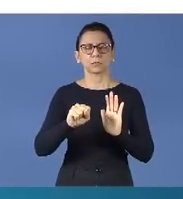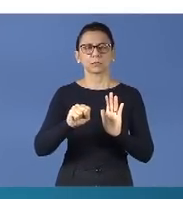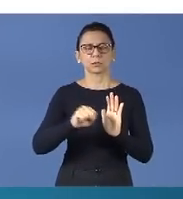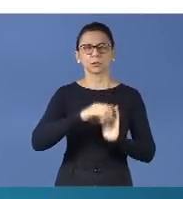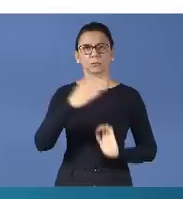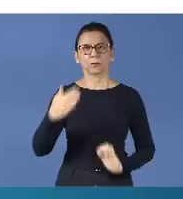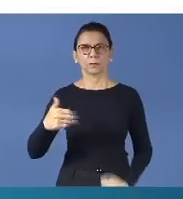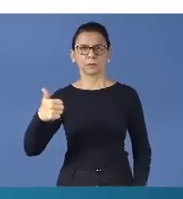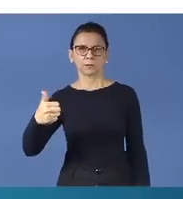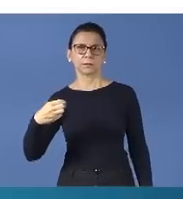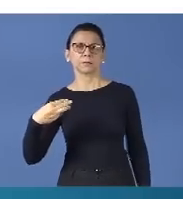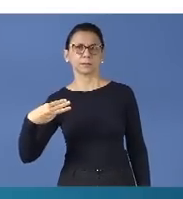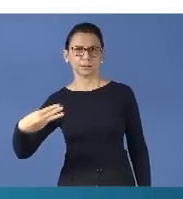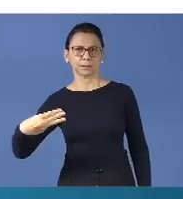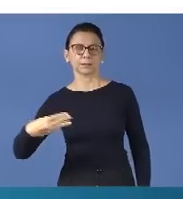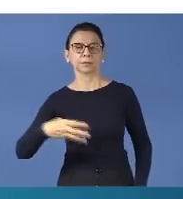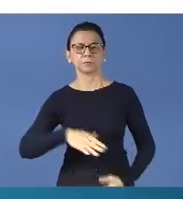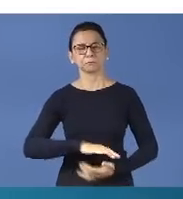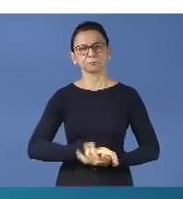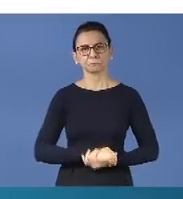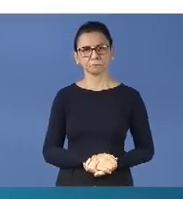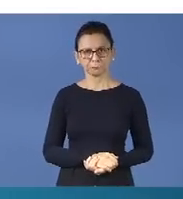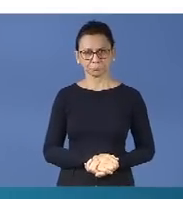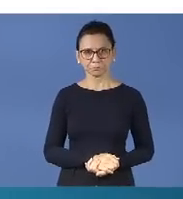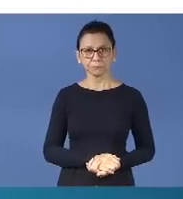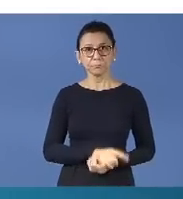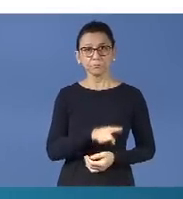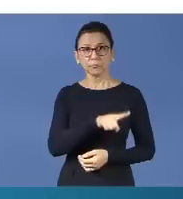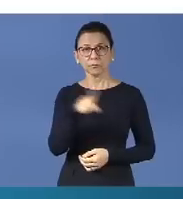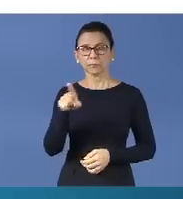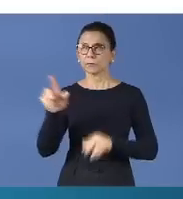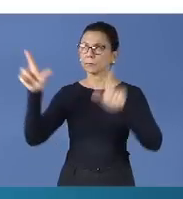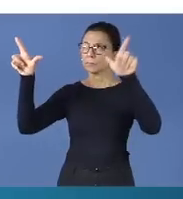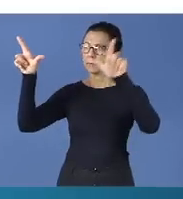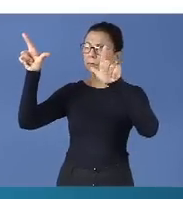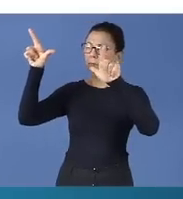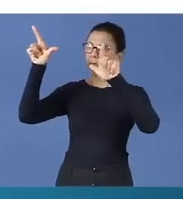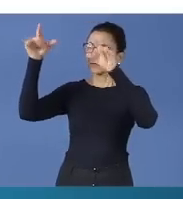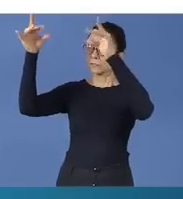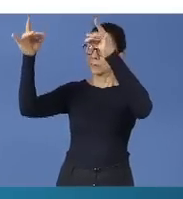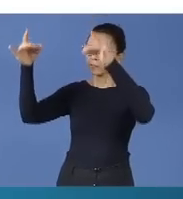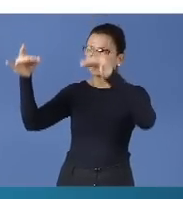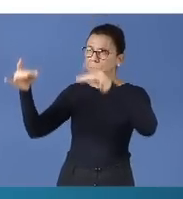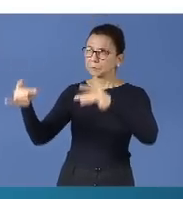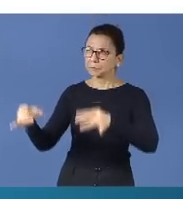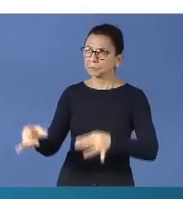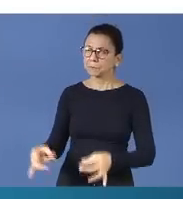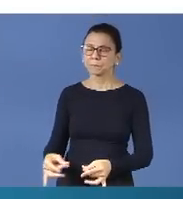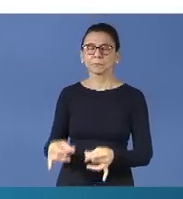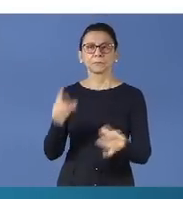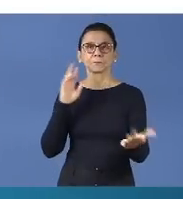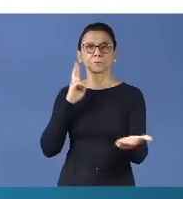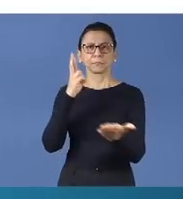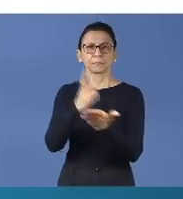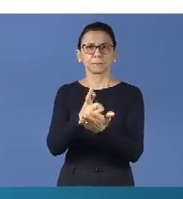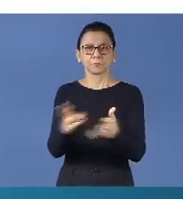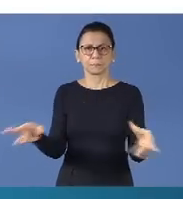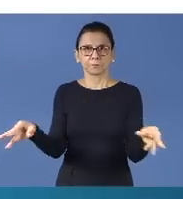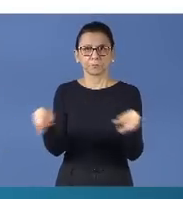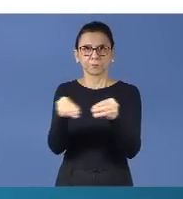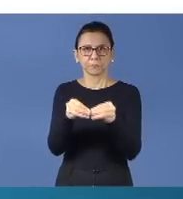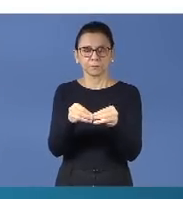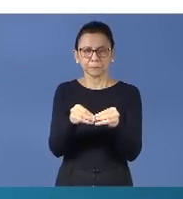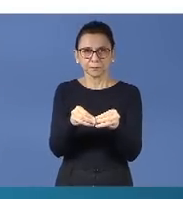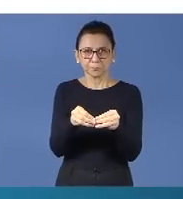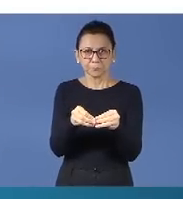destaques, todos aí, eles são uma somatória, são resultados. O que é que